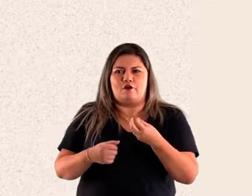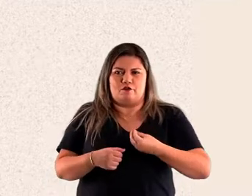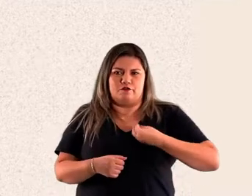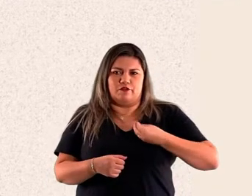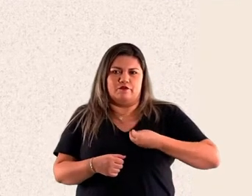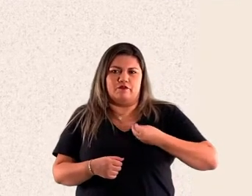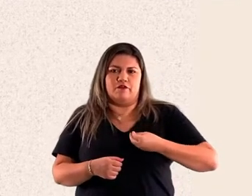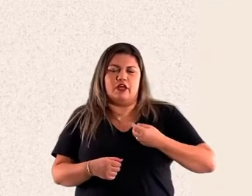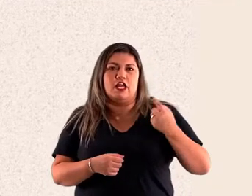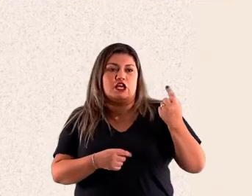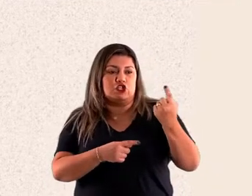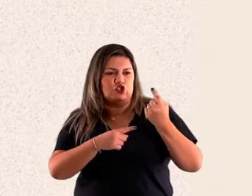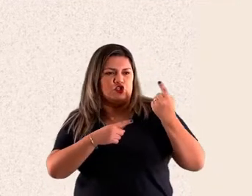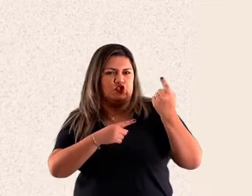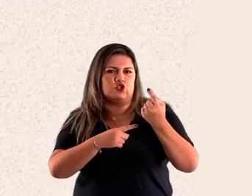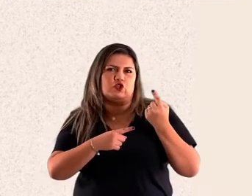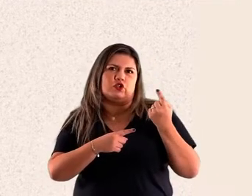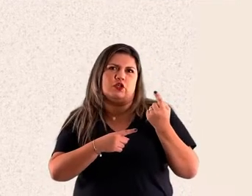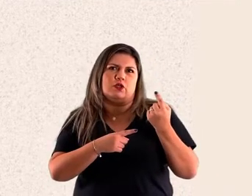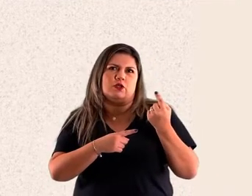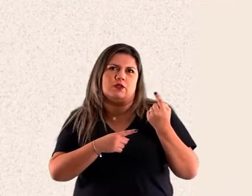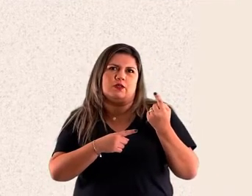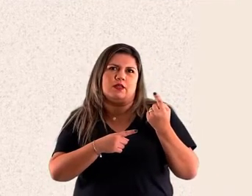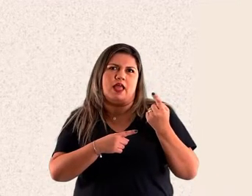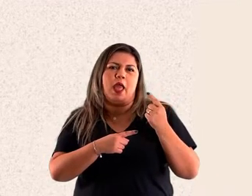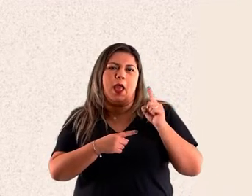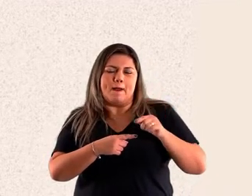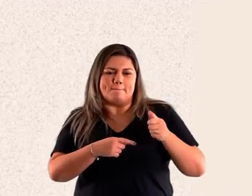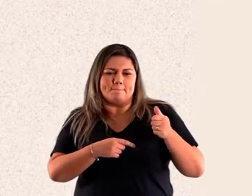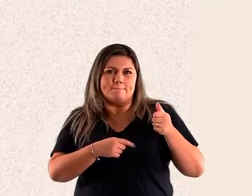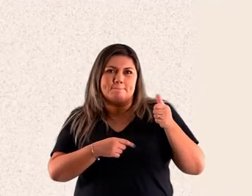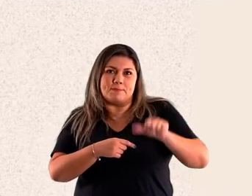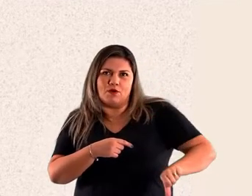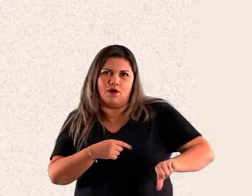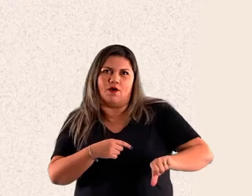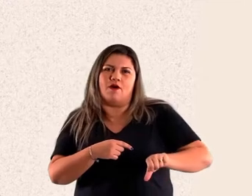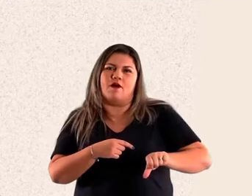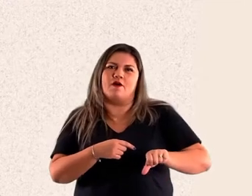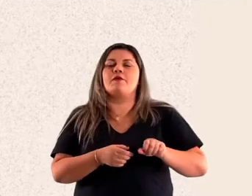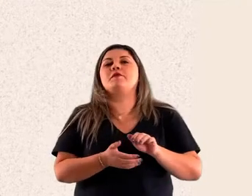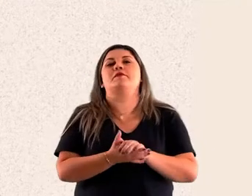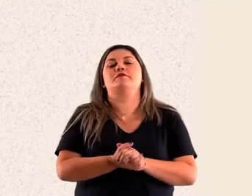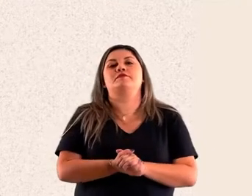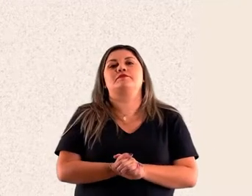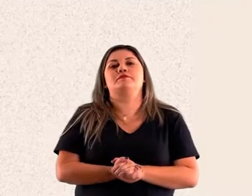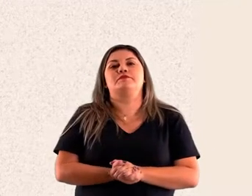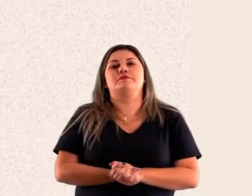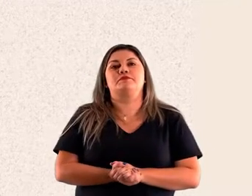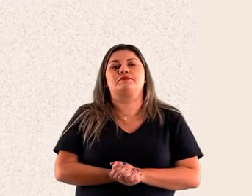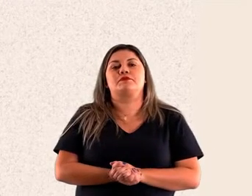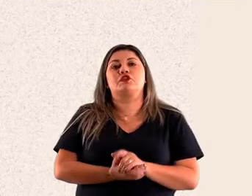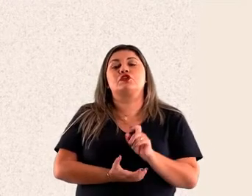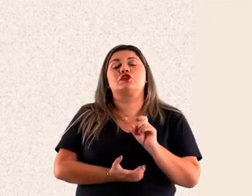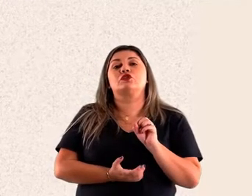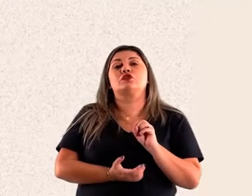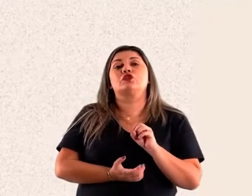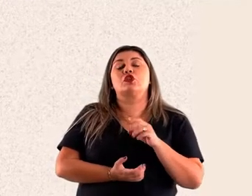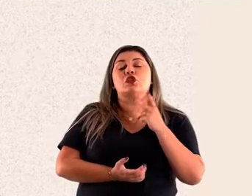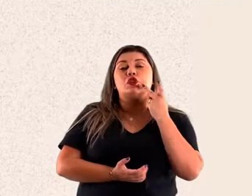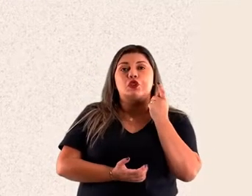socialmente do que fumar 15 cigarros por dia é só que normalmente